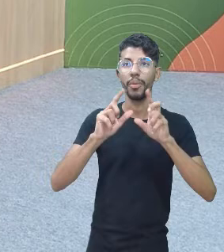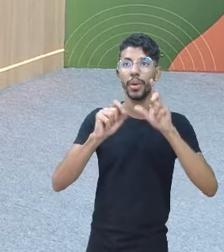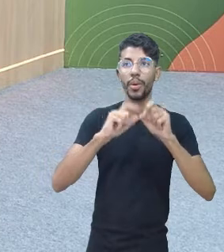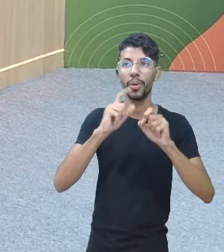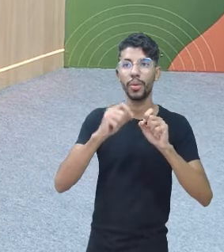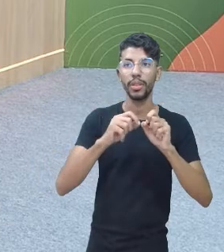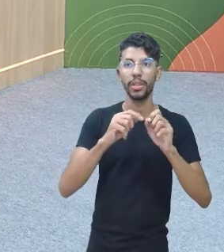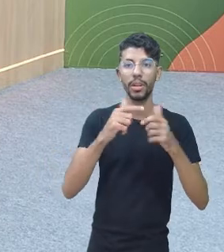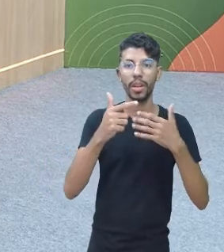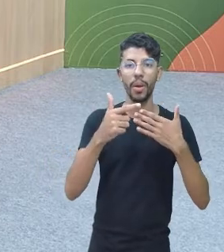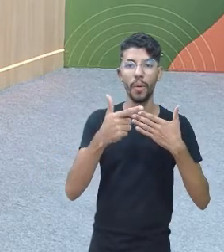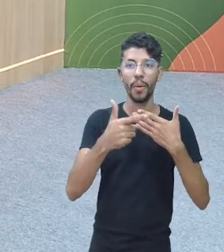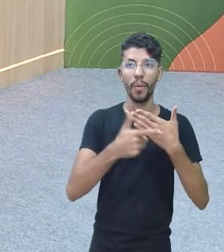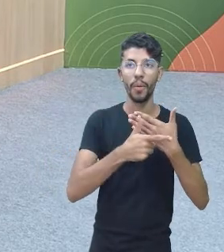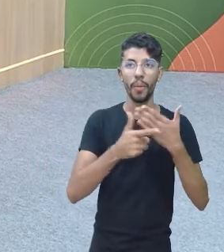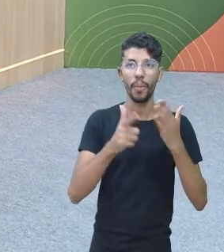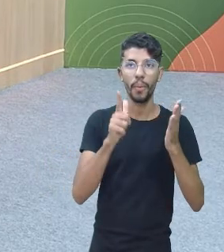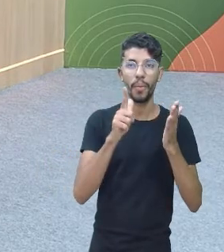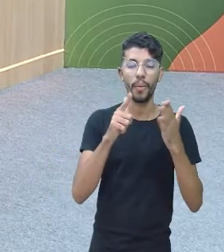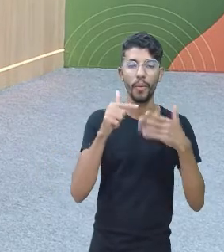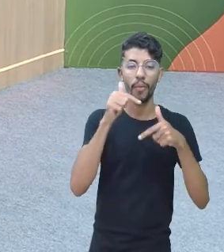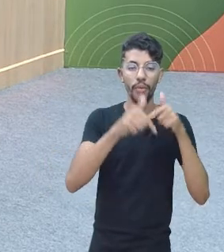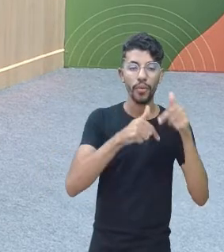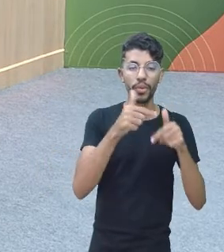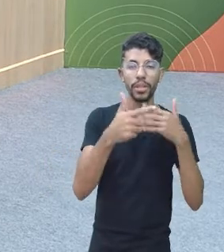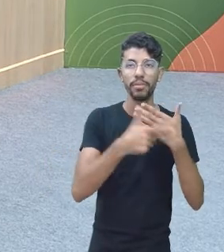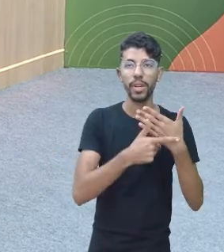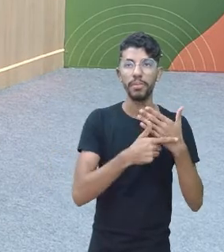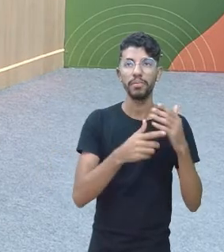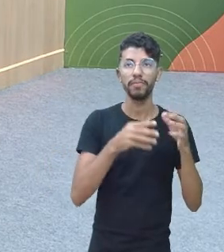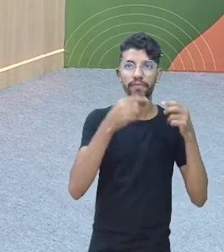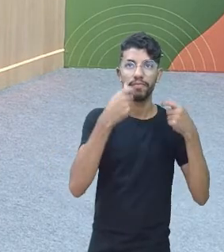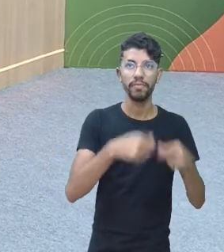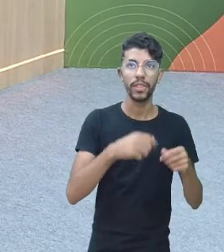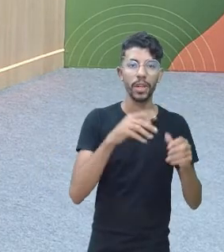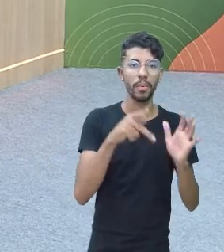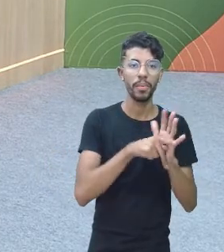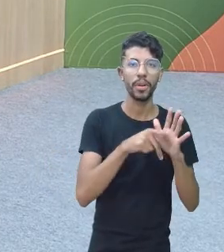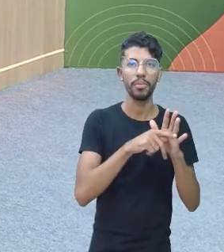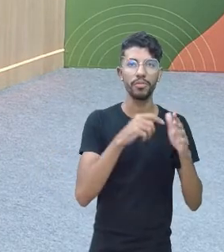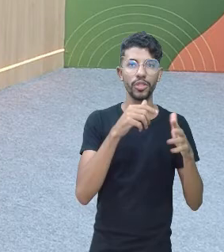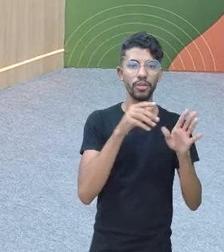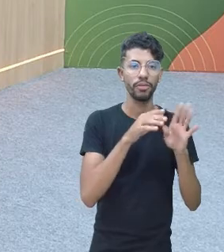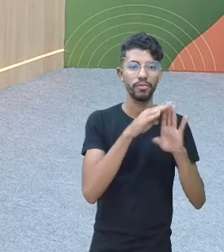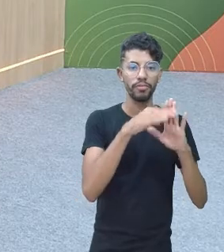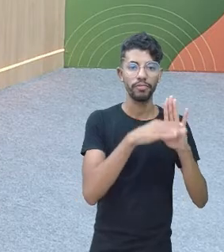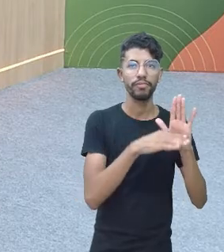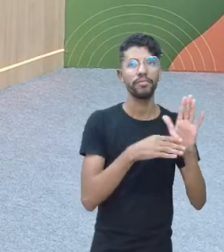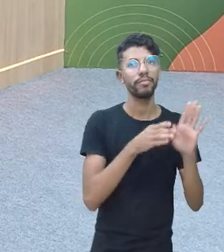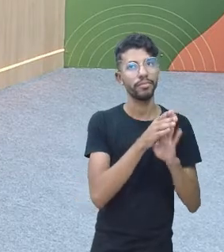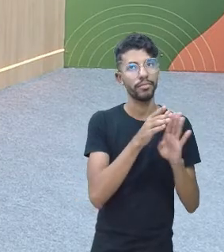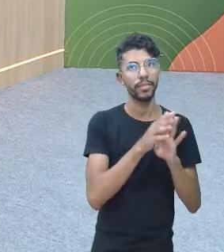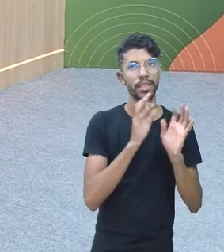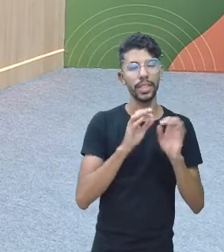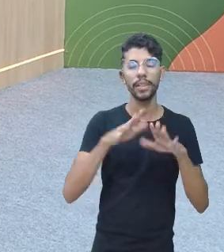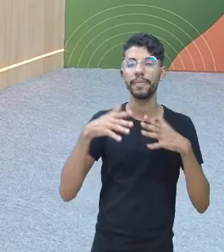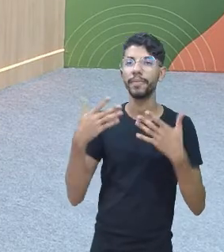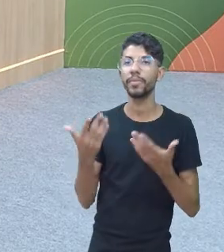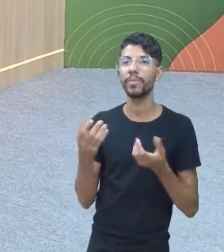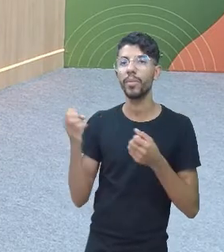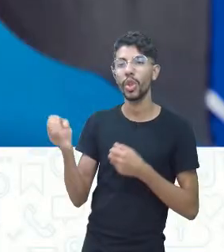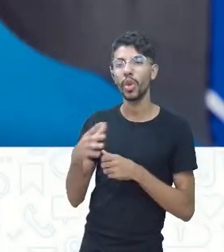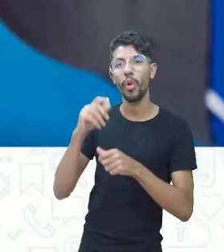do que era os tutoriais. Então, o novo tutorial, ele permite uma informalidade ali no gênero. Eu